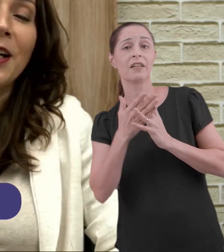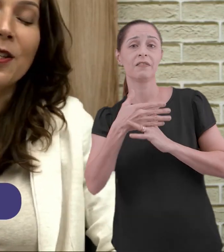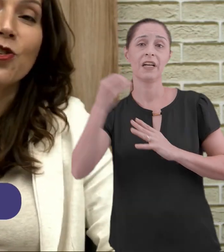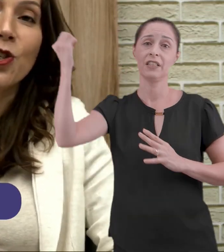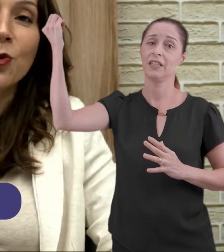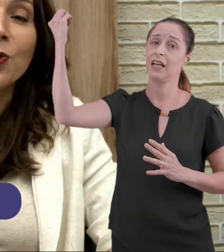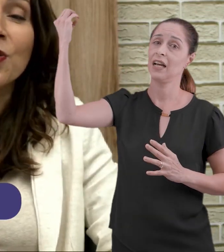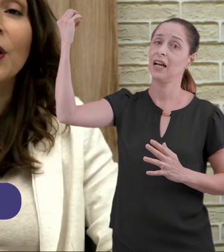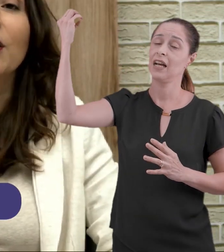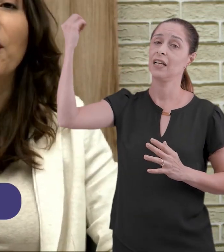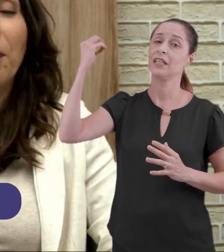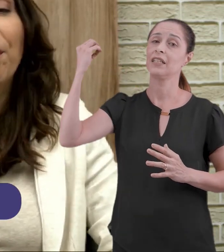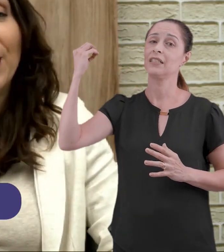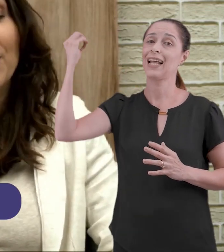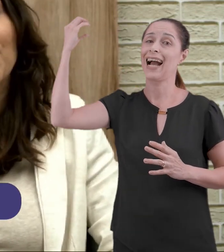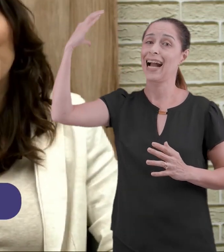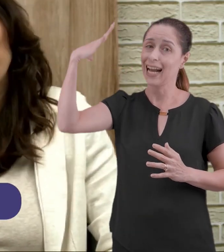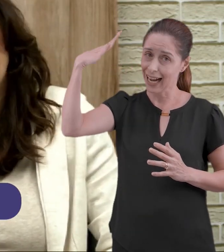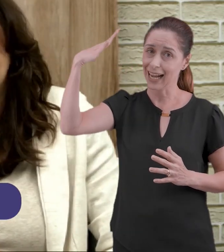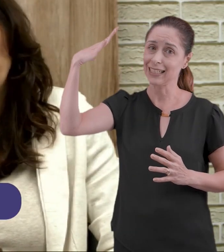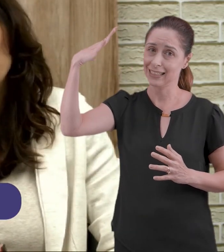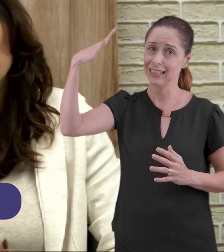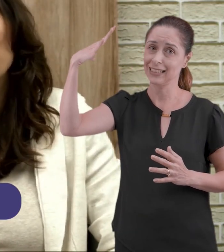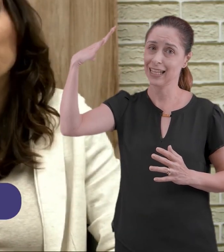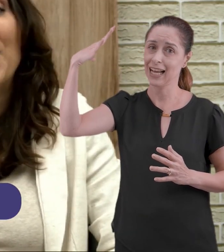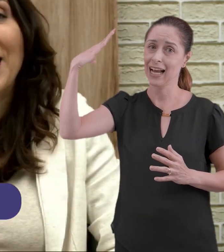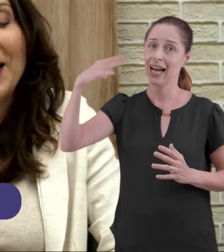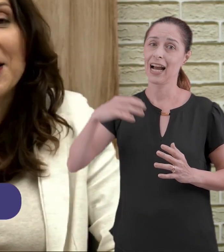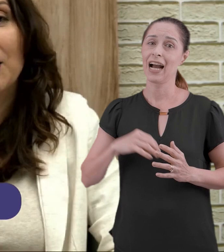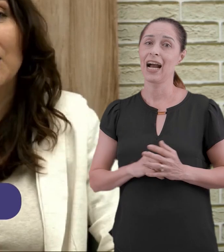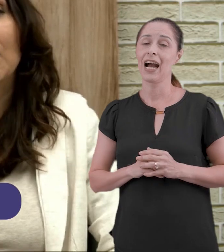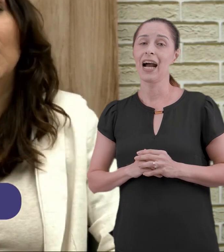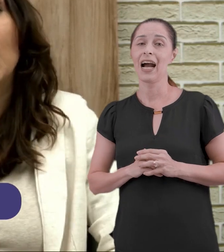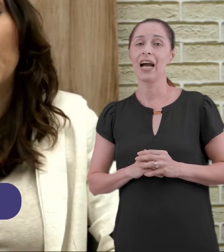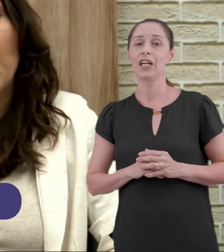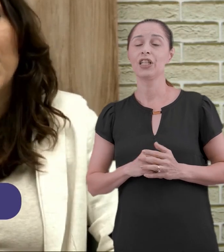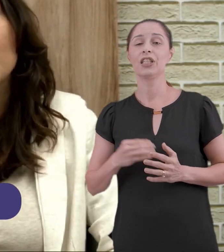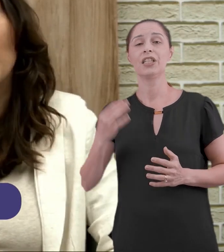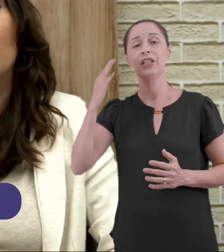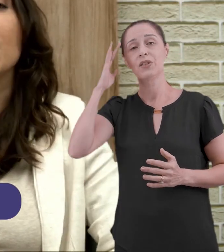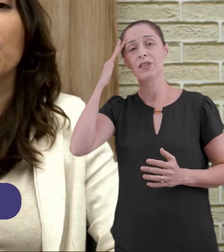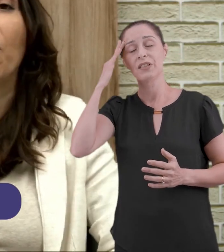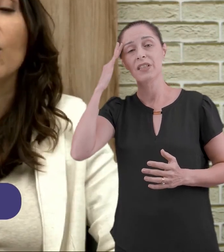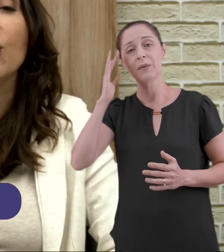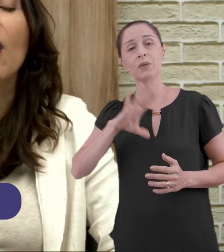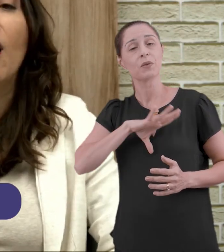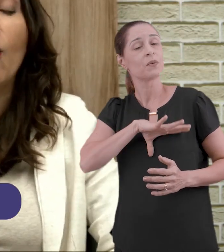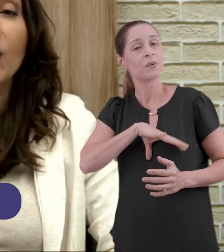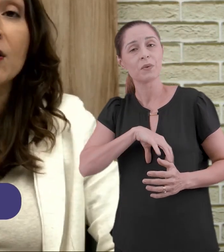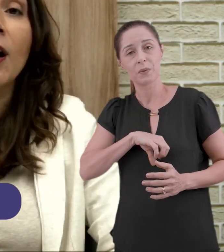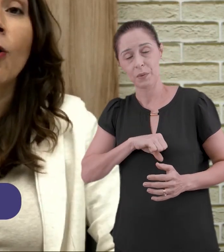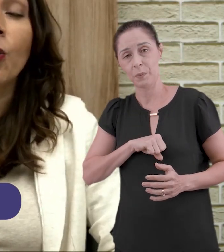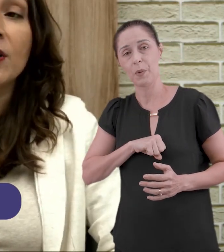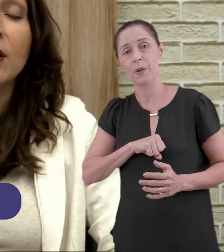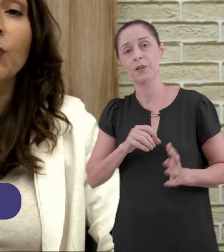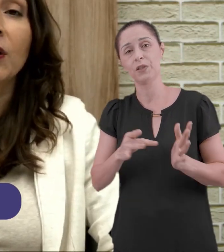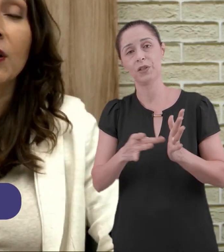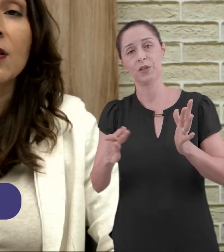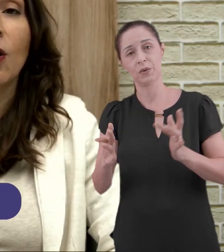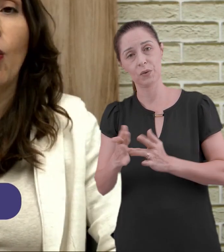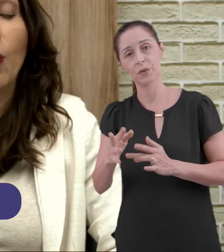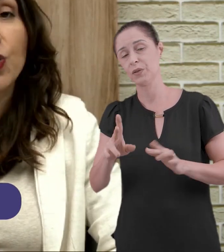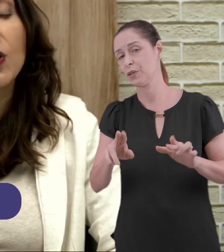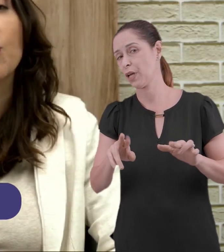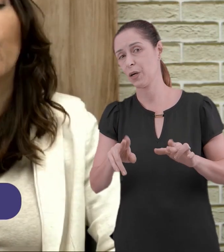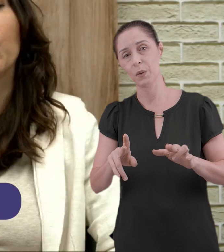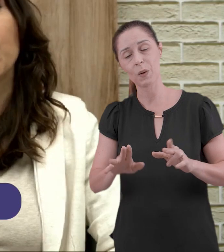compreender a graça de Jesus, o amor de Jesus pela graça dele. E a mesma graça pode alcançar o coração da